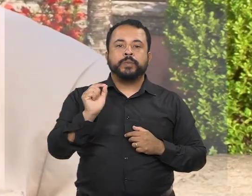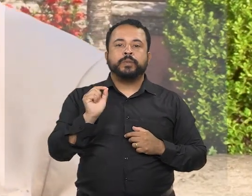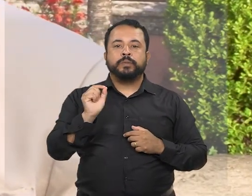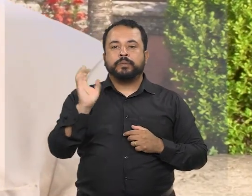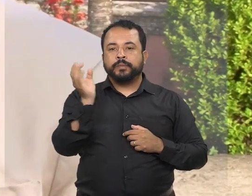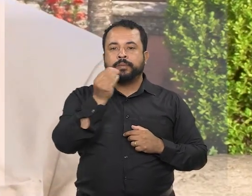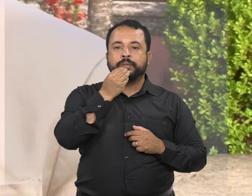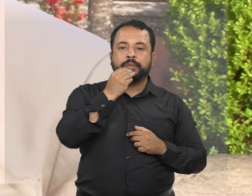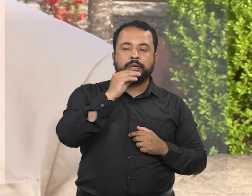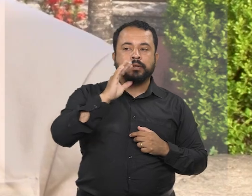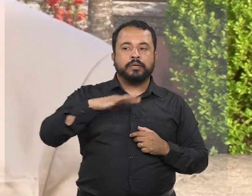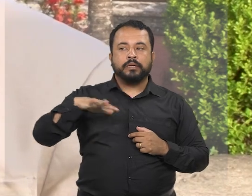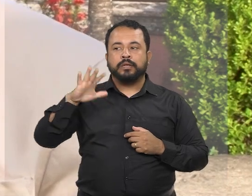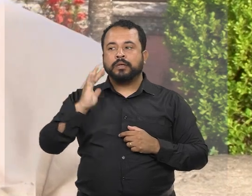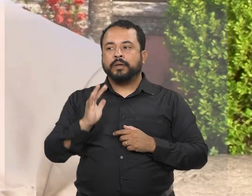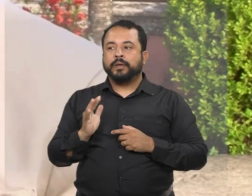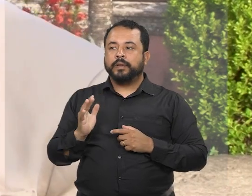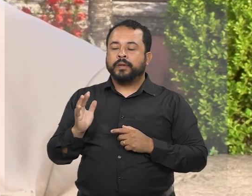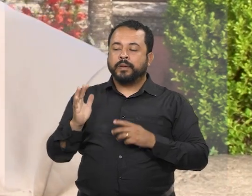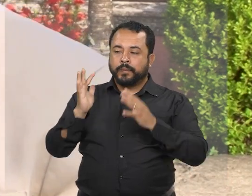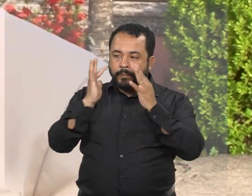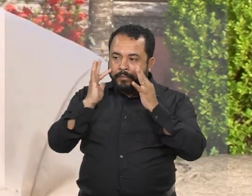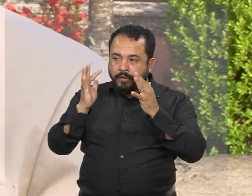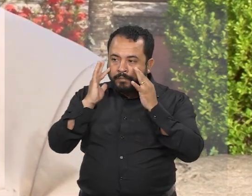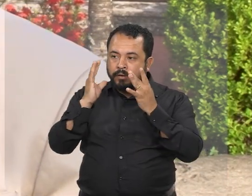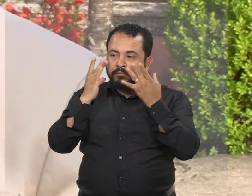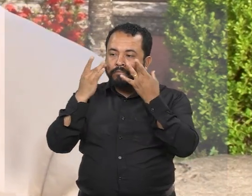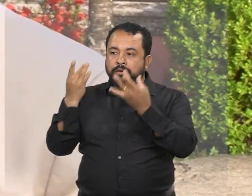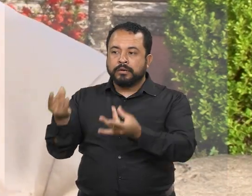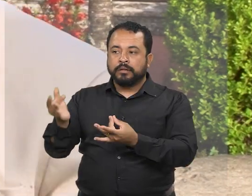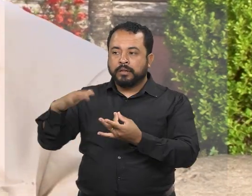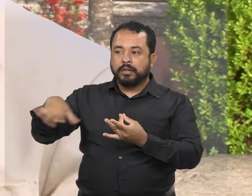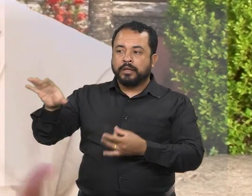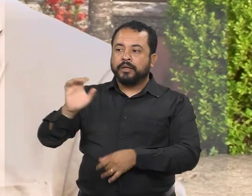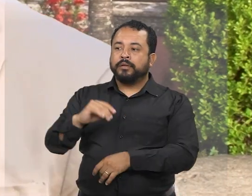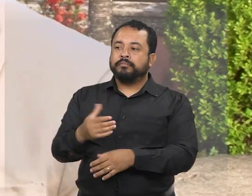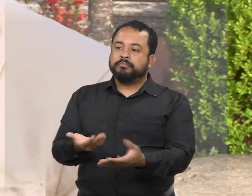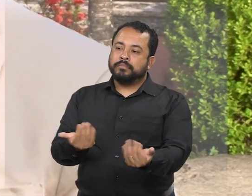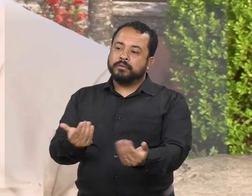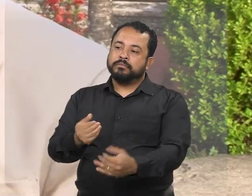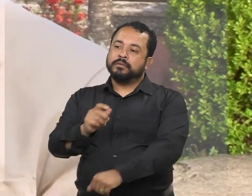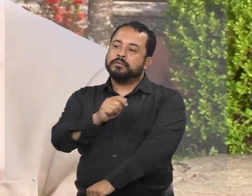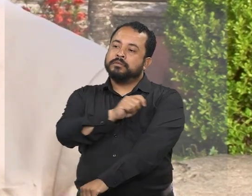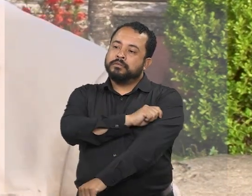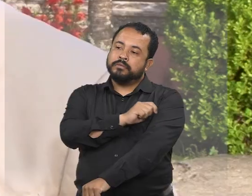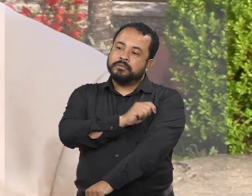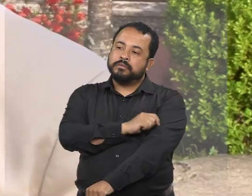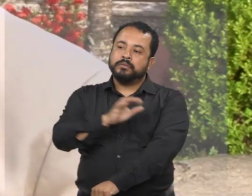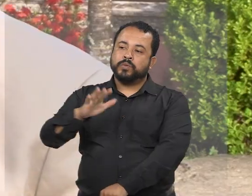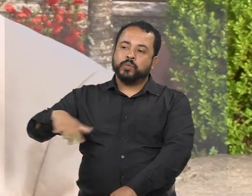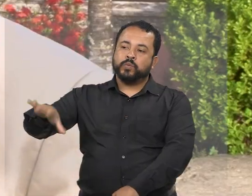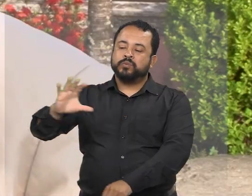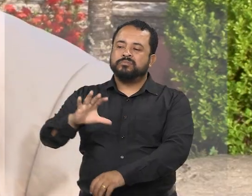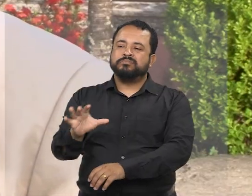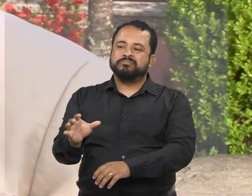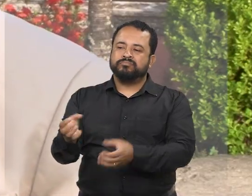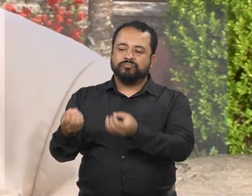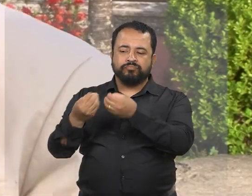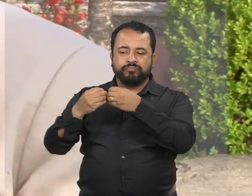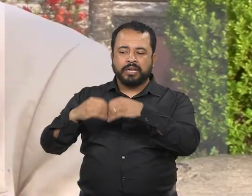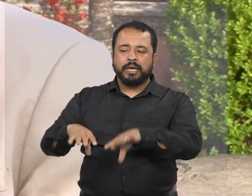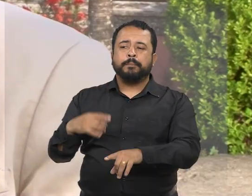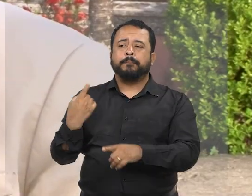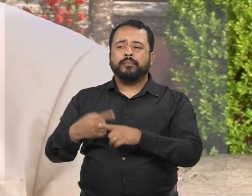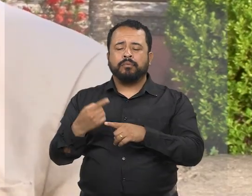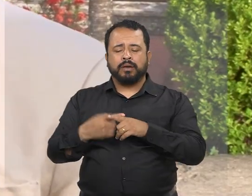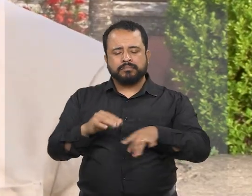oportunidade de ouvir alguns jovens que estudavam ali no CEPA, próximo à região afetada, e